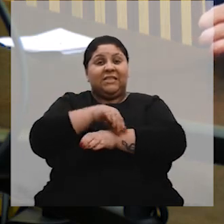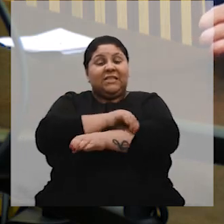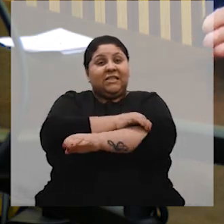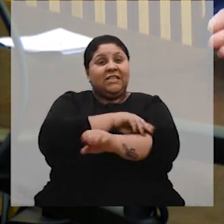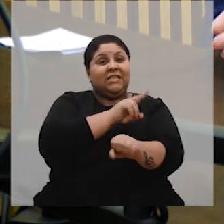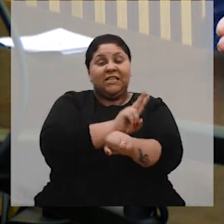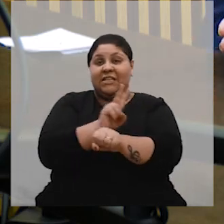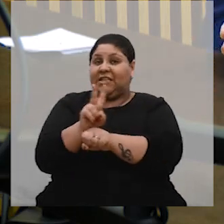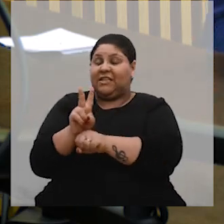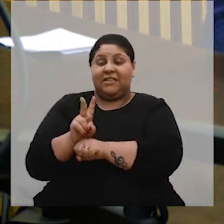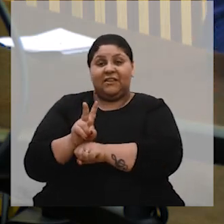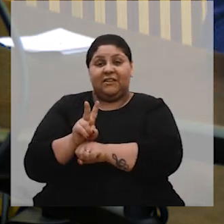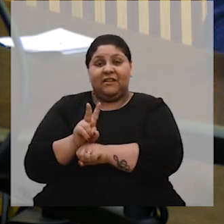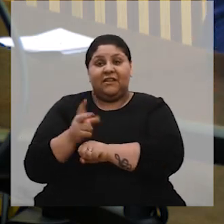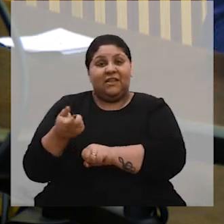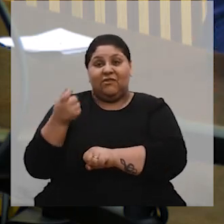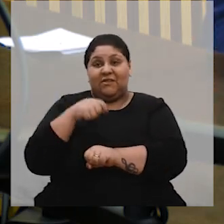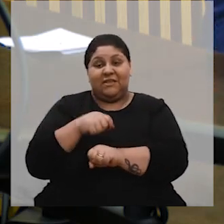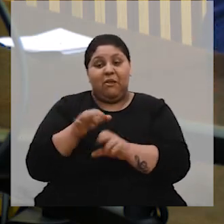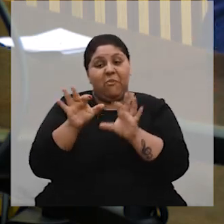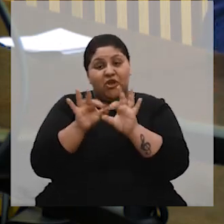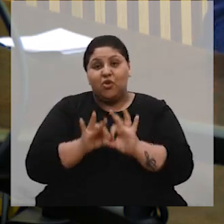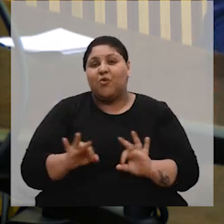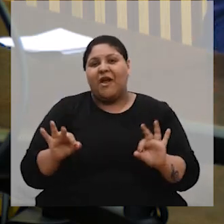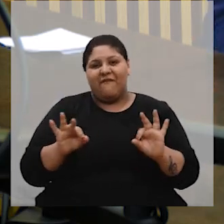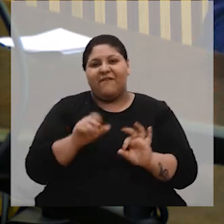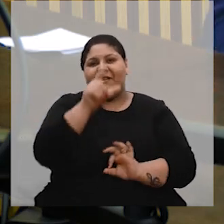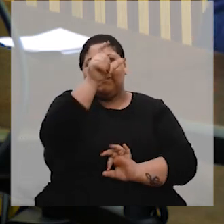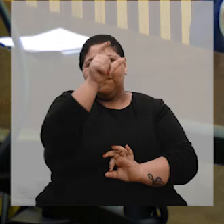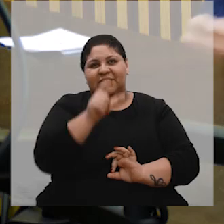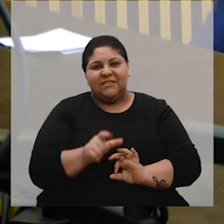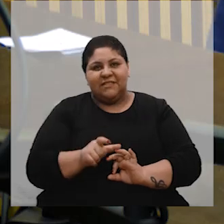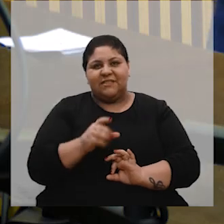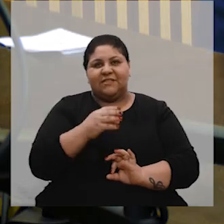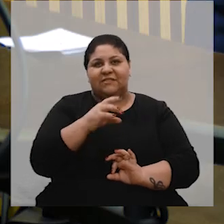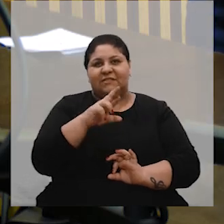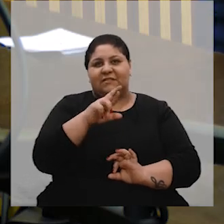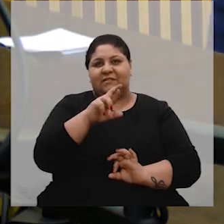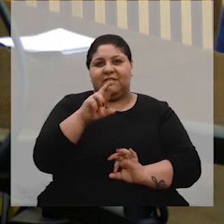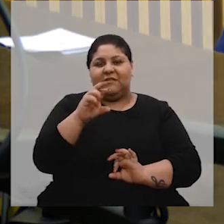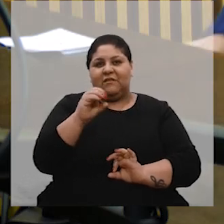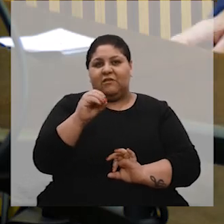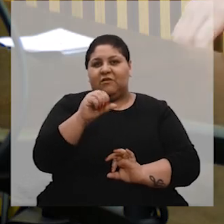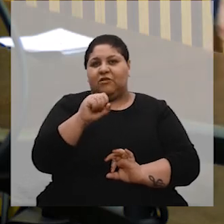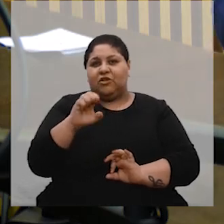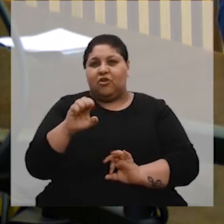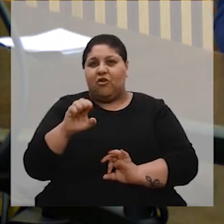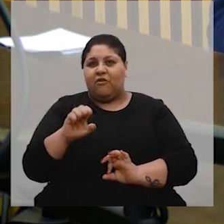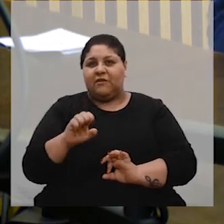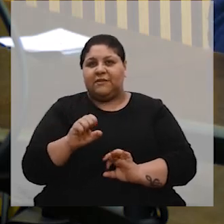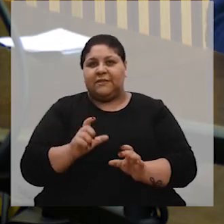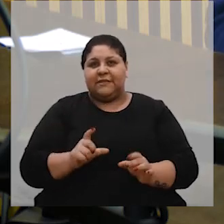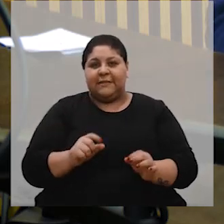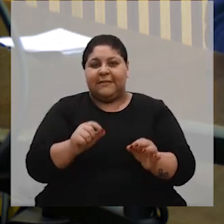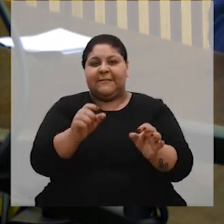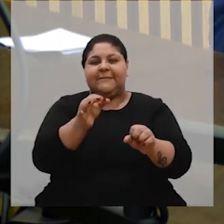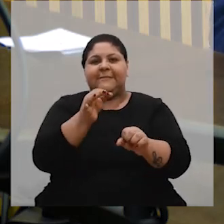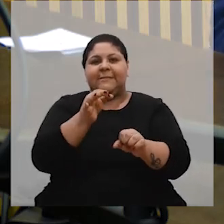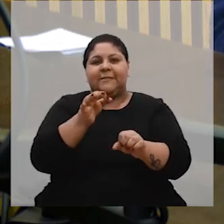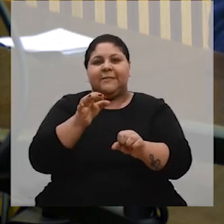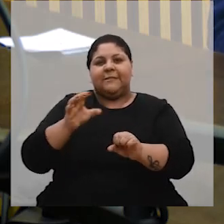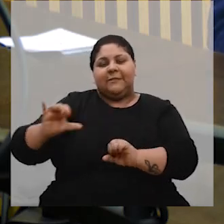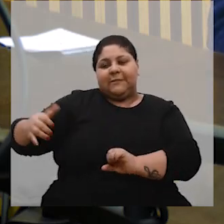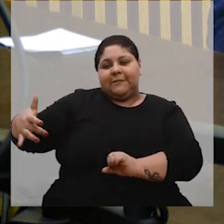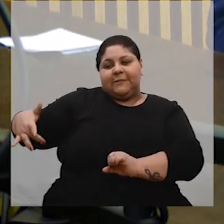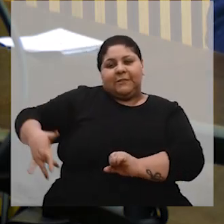gente tratava e não necessariamente ia curar, e esse paciente fazia cirrose e fazia câncer de fígado. Então, eles têm um